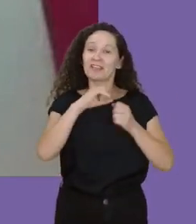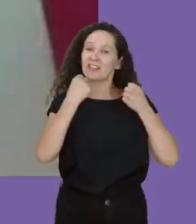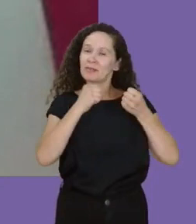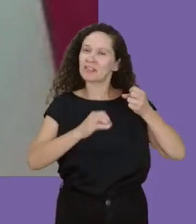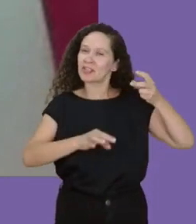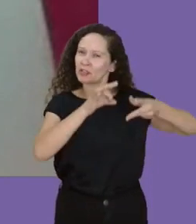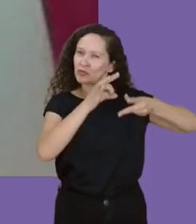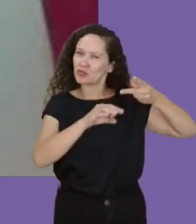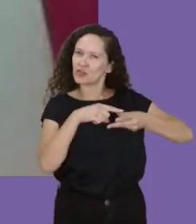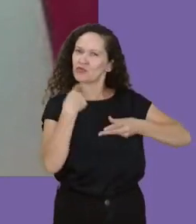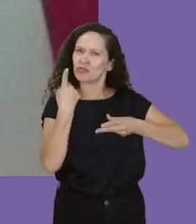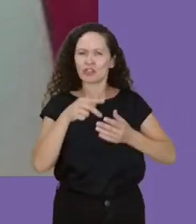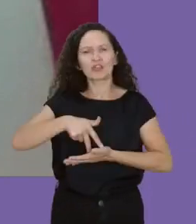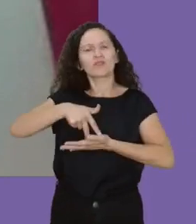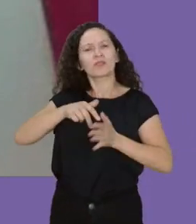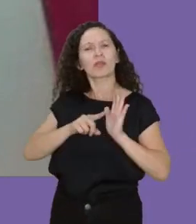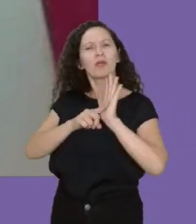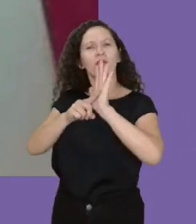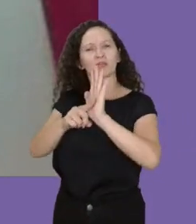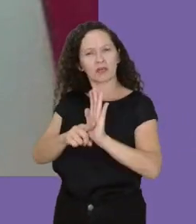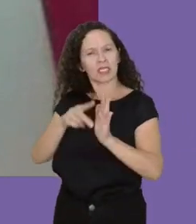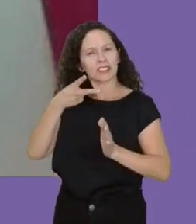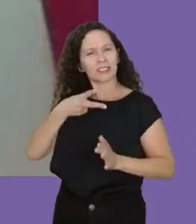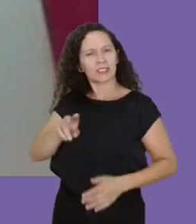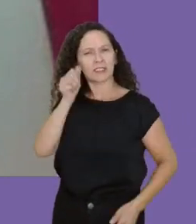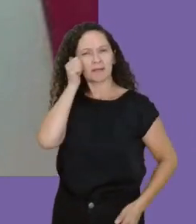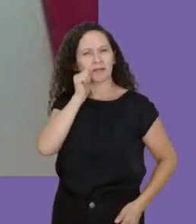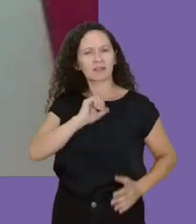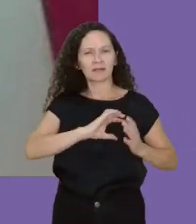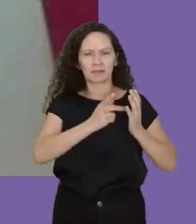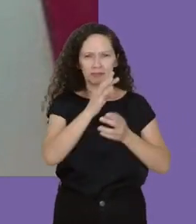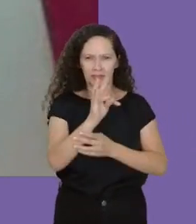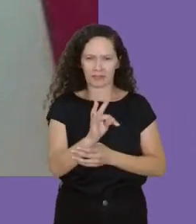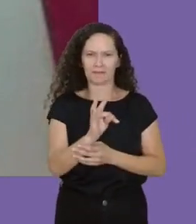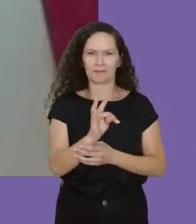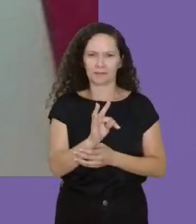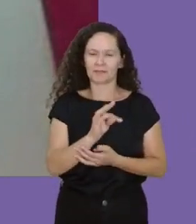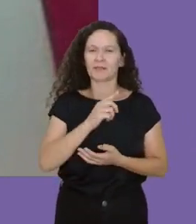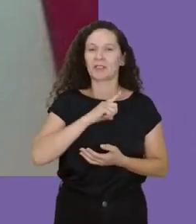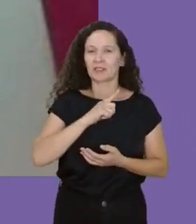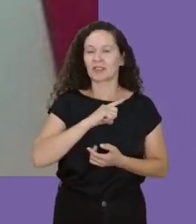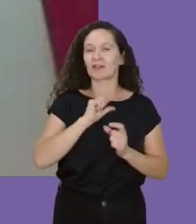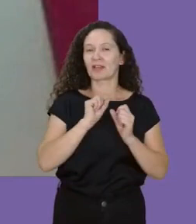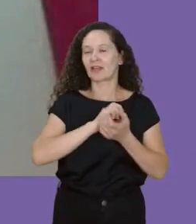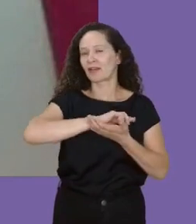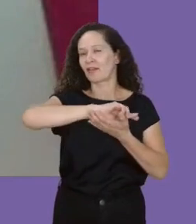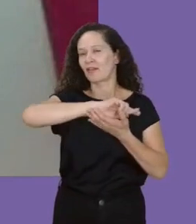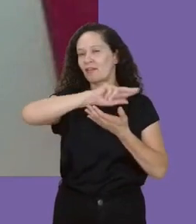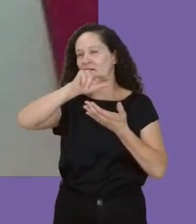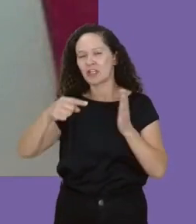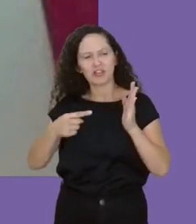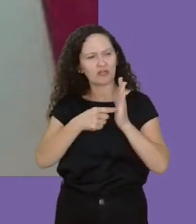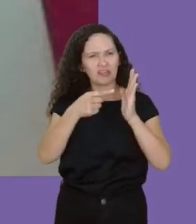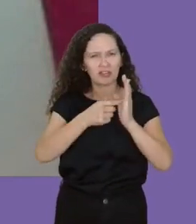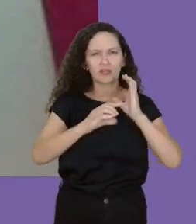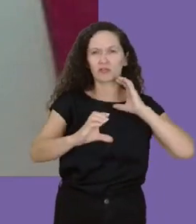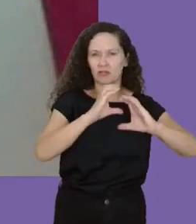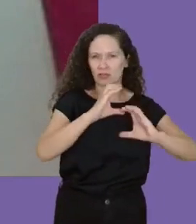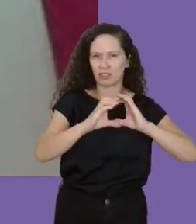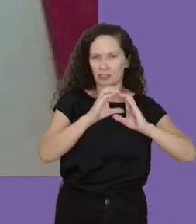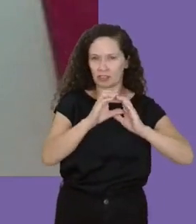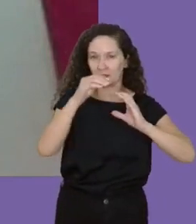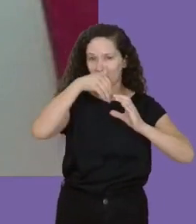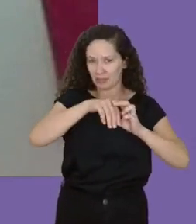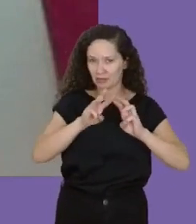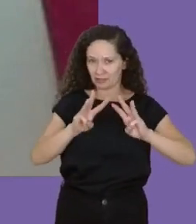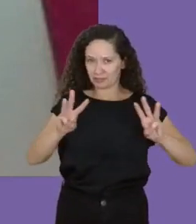A gente fica à disposição das mulheres do PT nesses casos. Então, existem esses diversos canais de denúncia que estão disponibilizados na